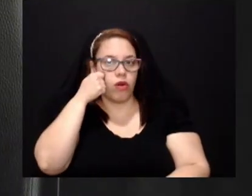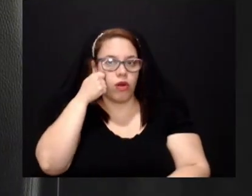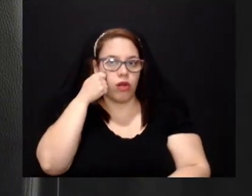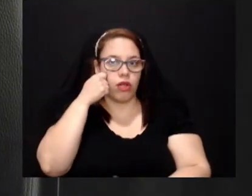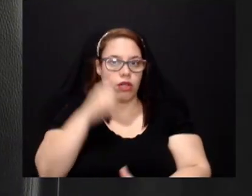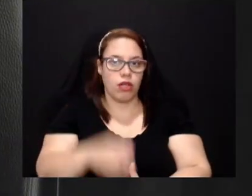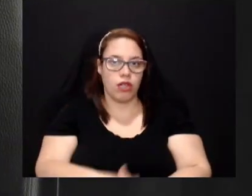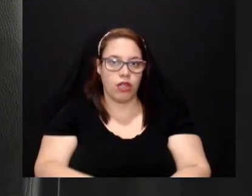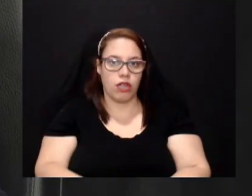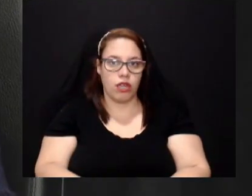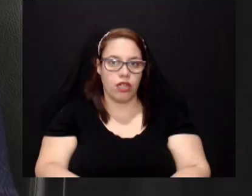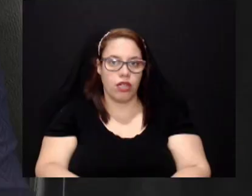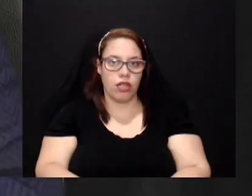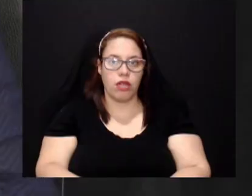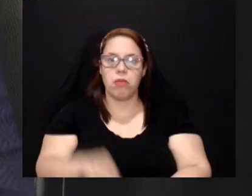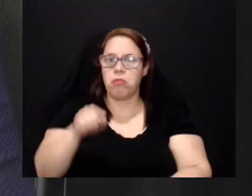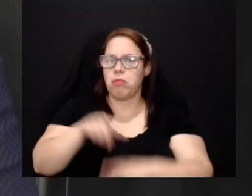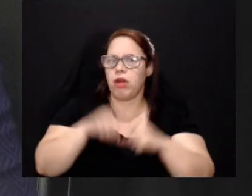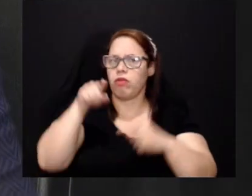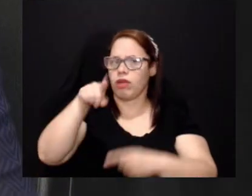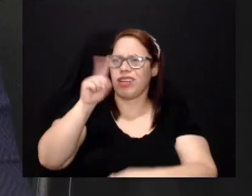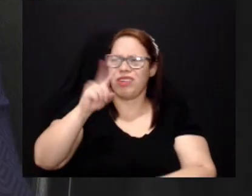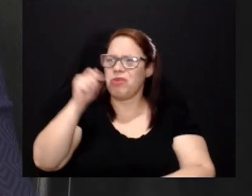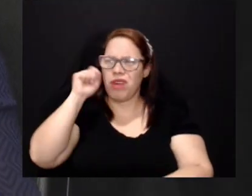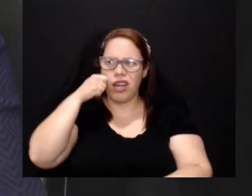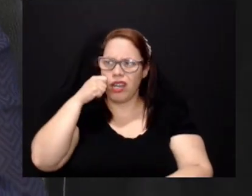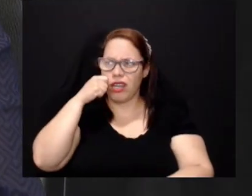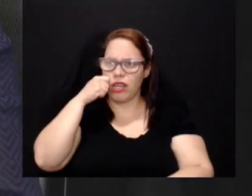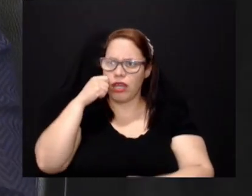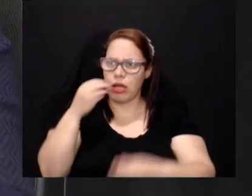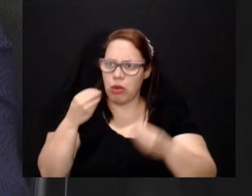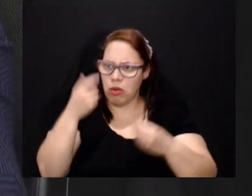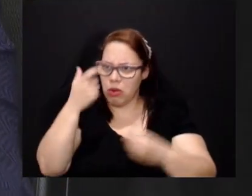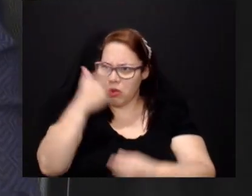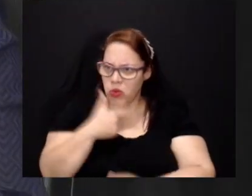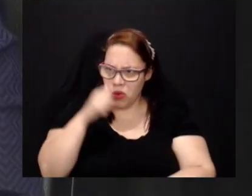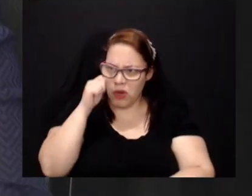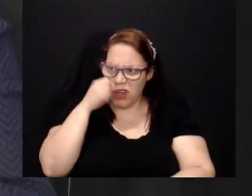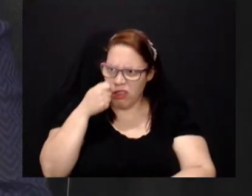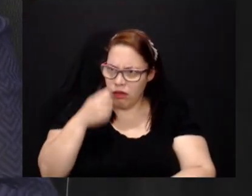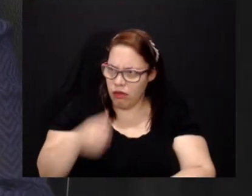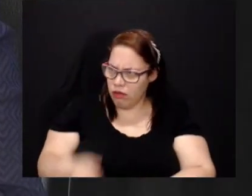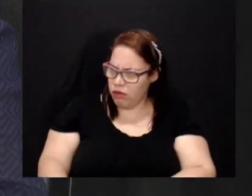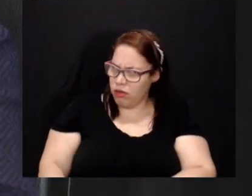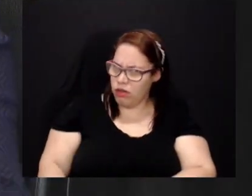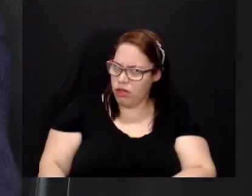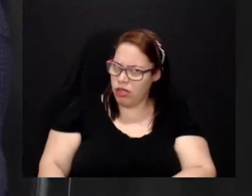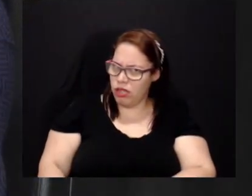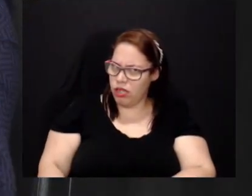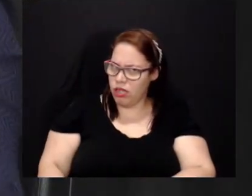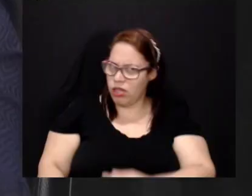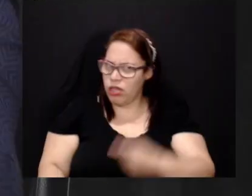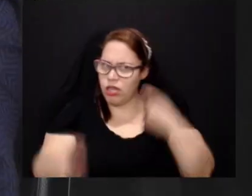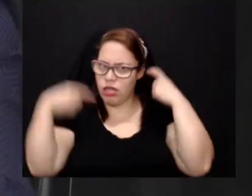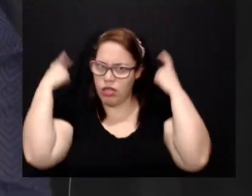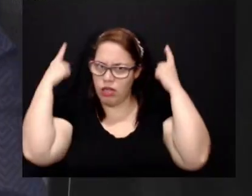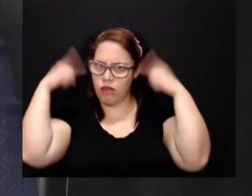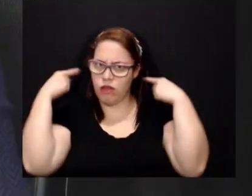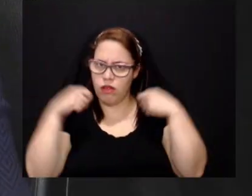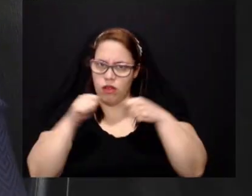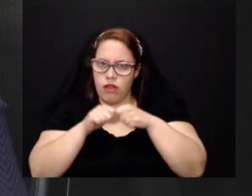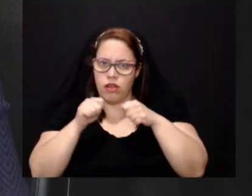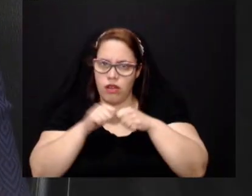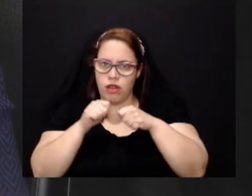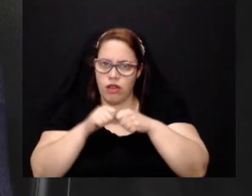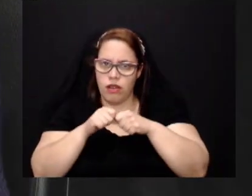mas você não é negra. Assim, como assim eu não sou negra? Ou tipo, mas eu acho que o seu cabelo, se você fizesse assim, ó, eu acho que